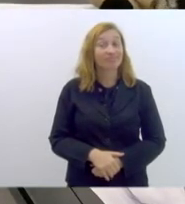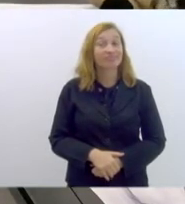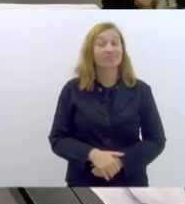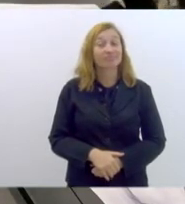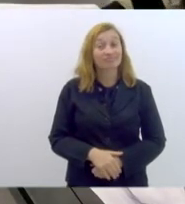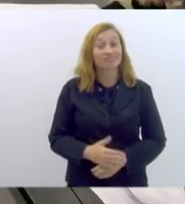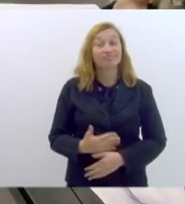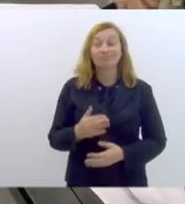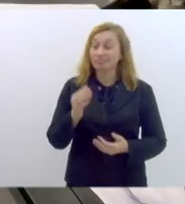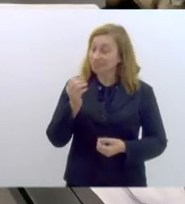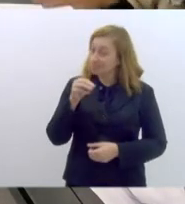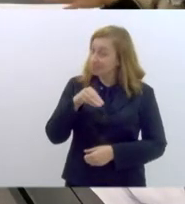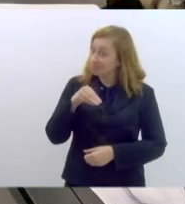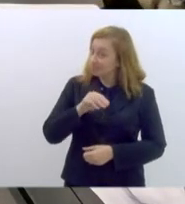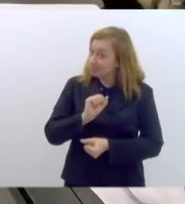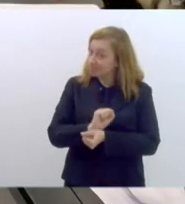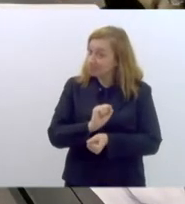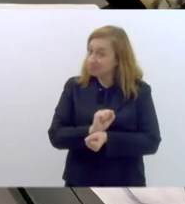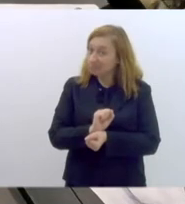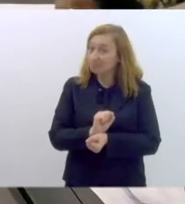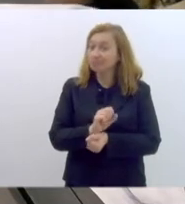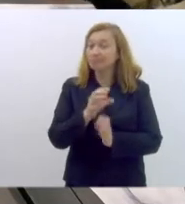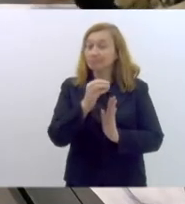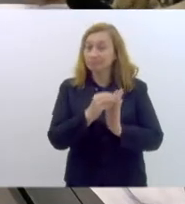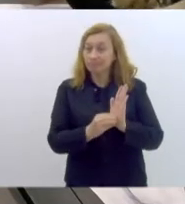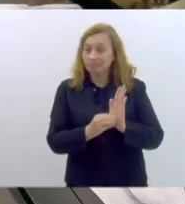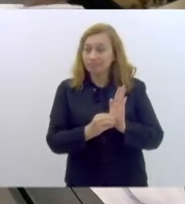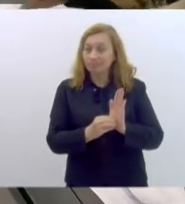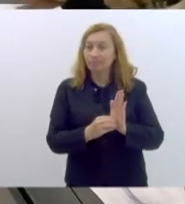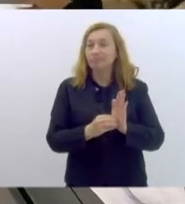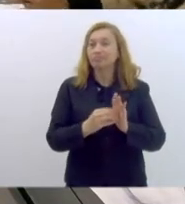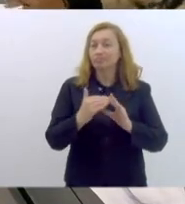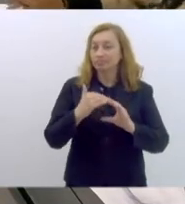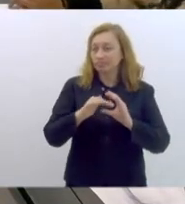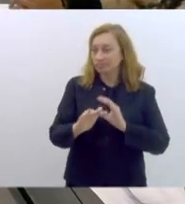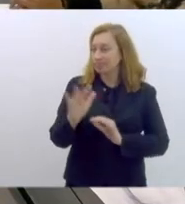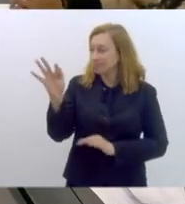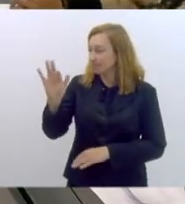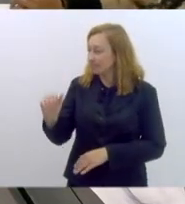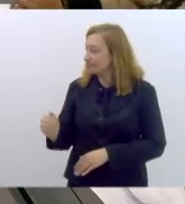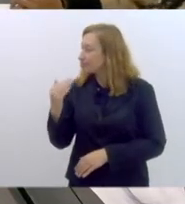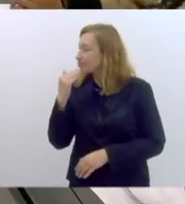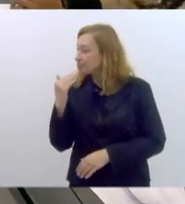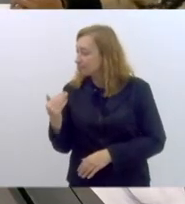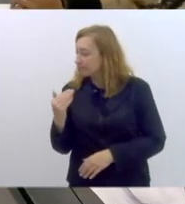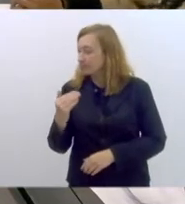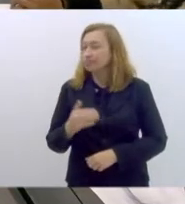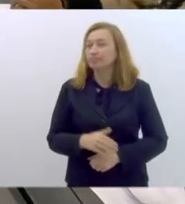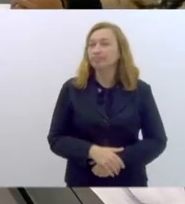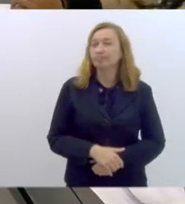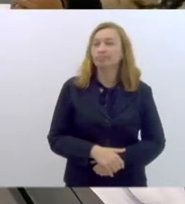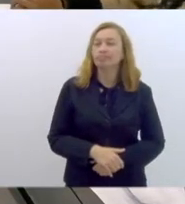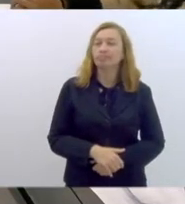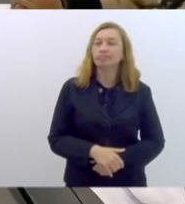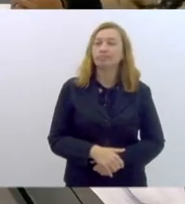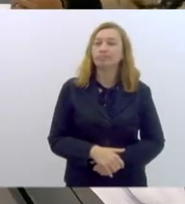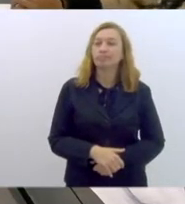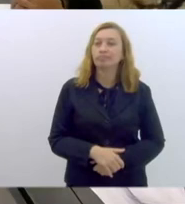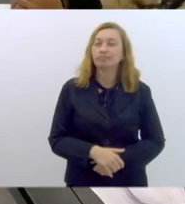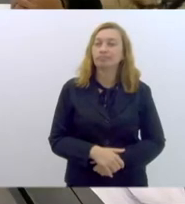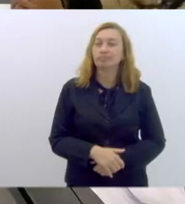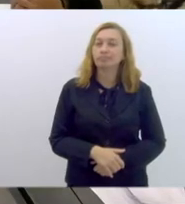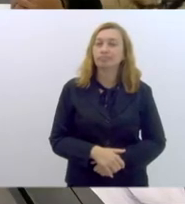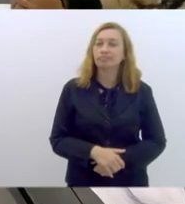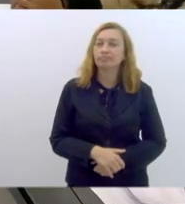16. Só um minutinho. Fazer um ofício da Fazenda solicitando o seguinte, que